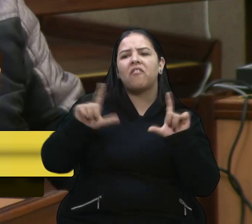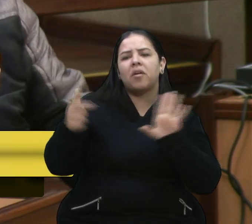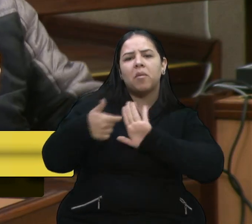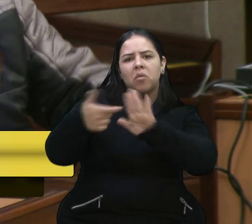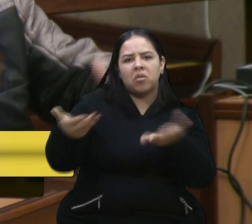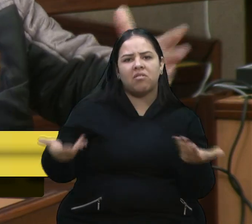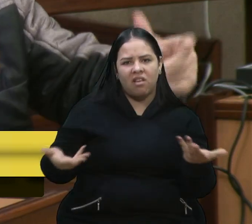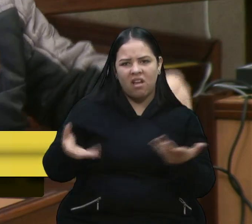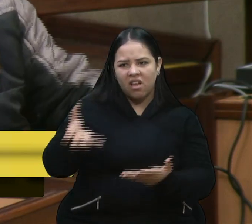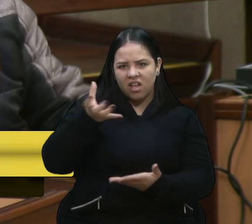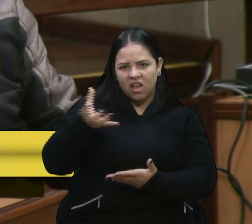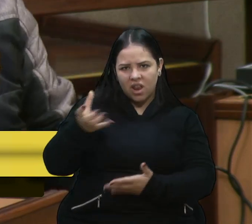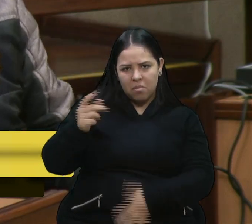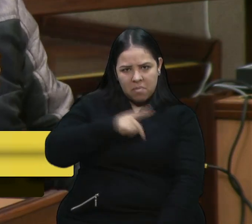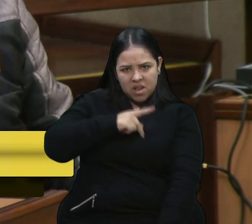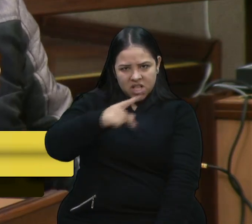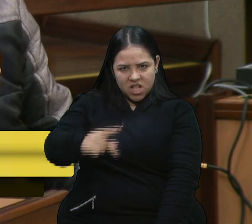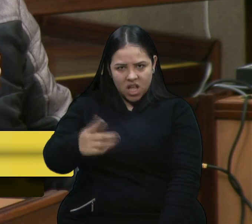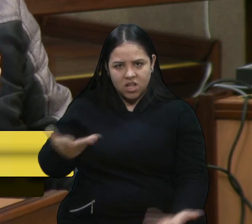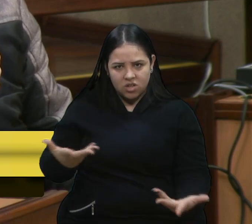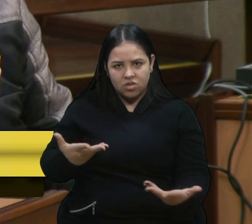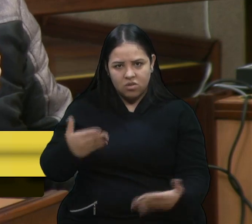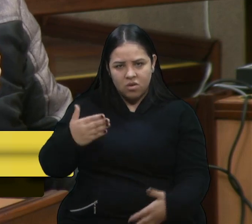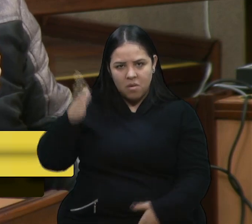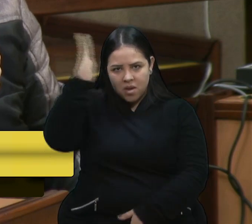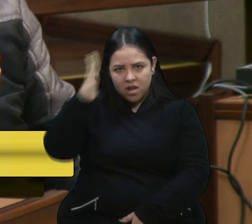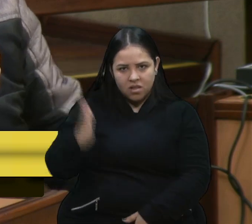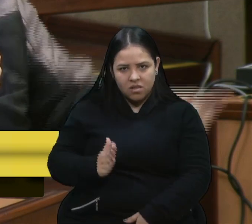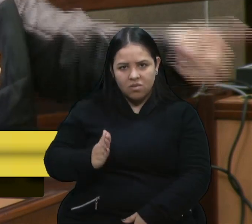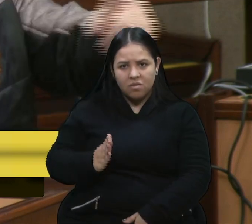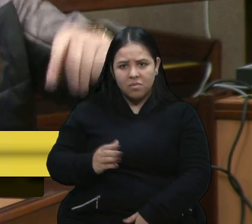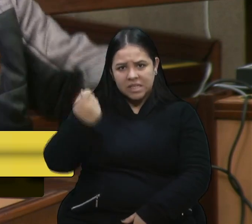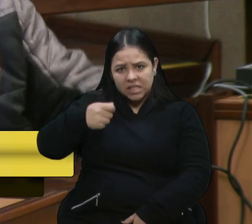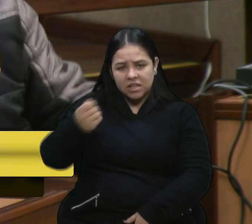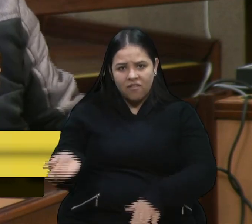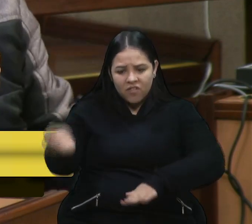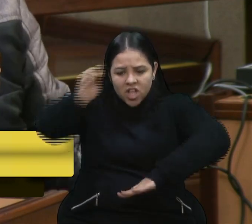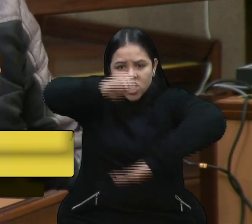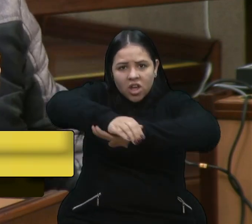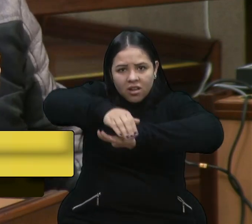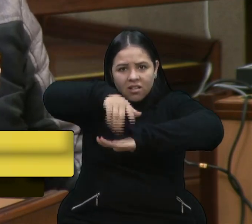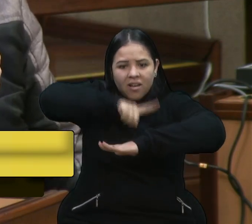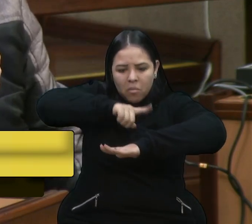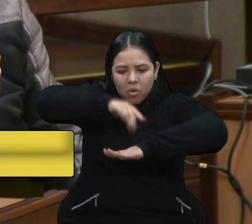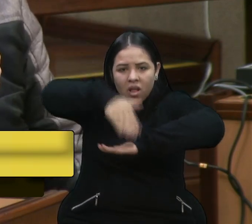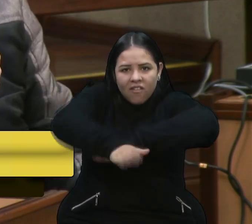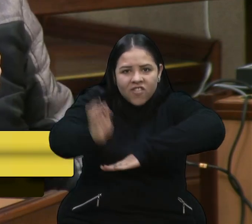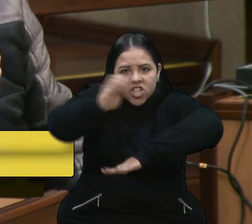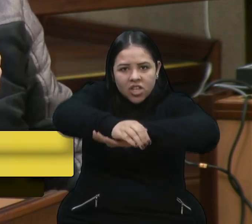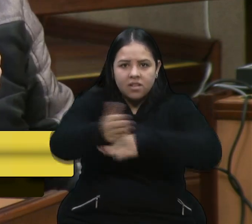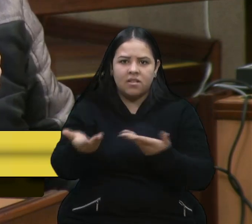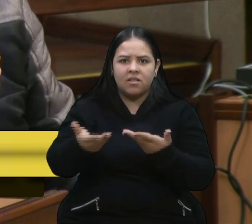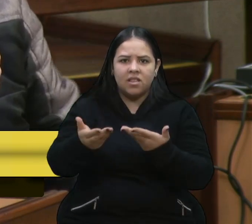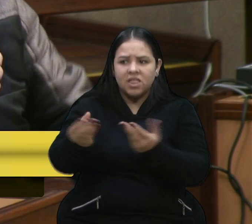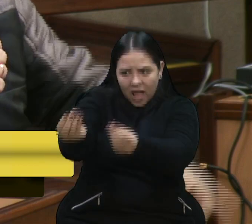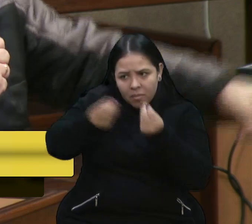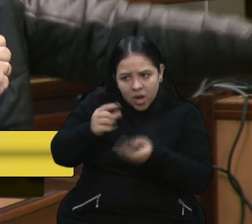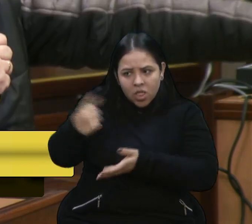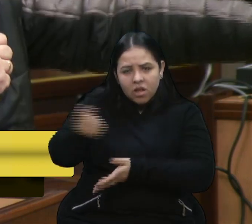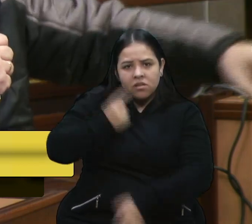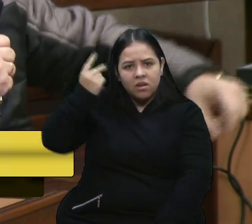querer ser presidente da República, você não consegue fechar os buracos da Rota do Sol. Dê esse R$1.250.000 para nós vereadores, então. Aí